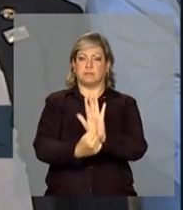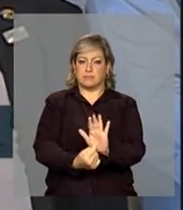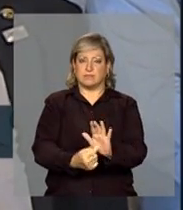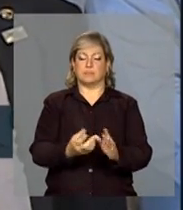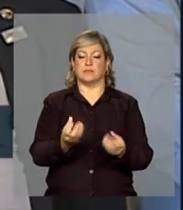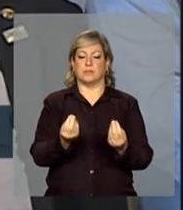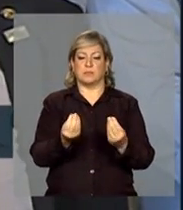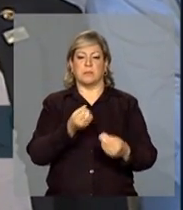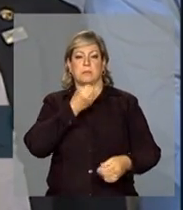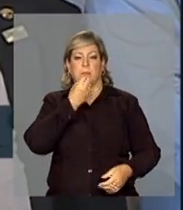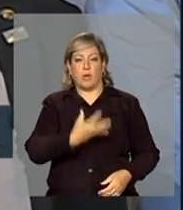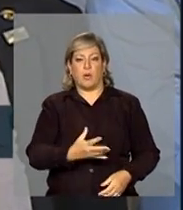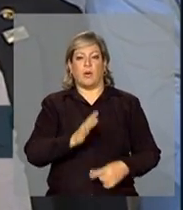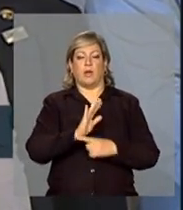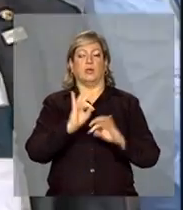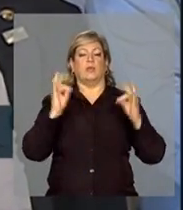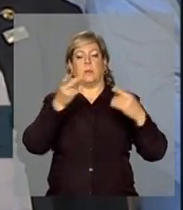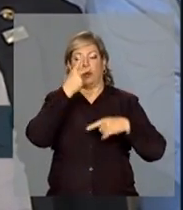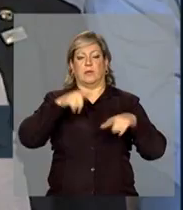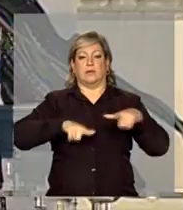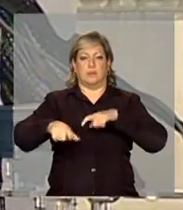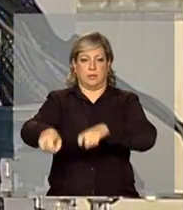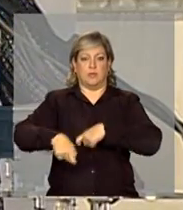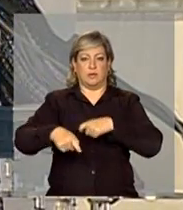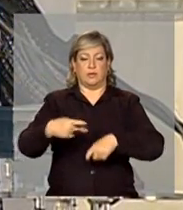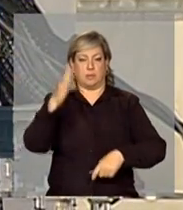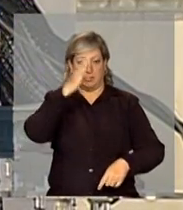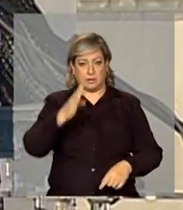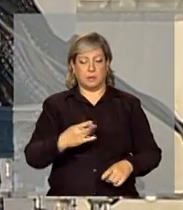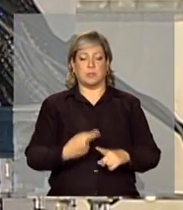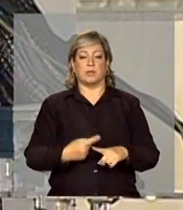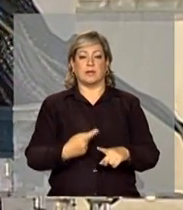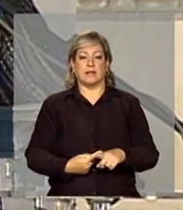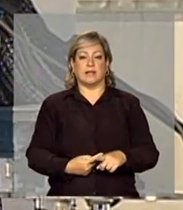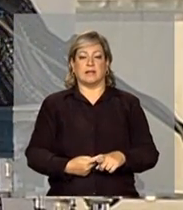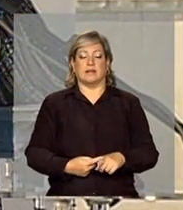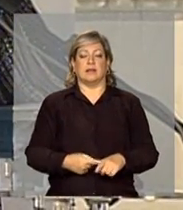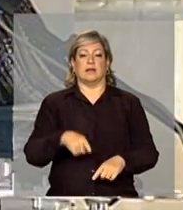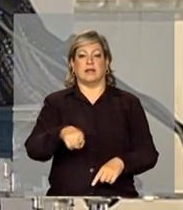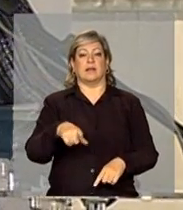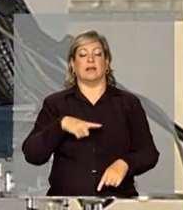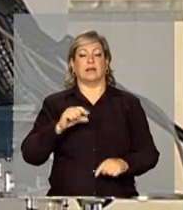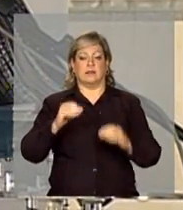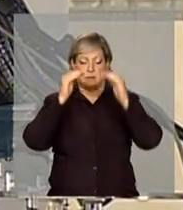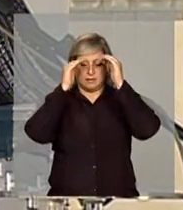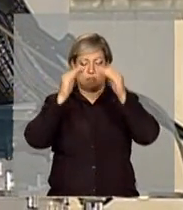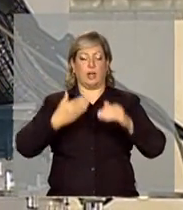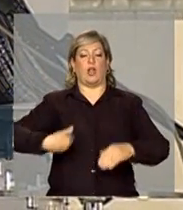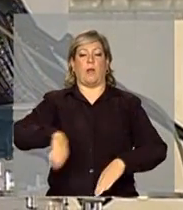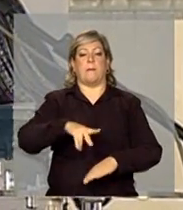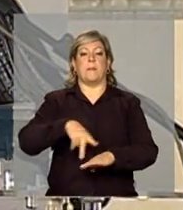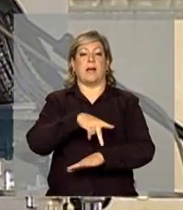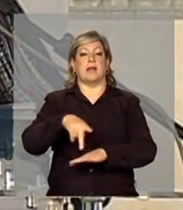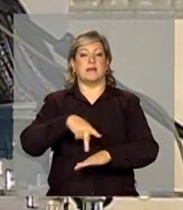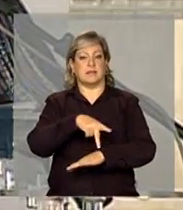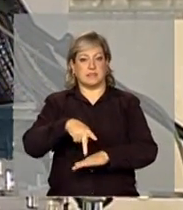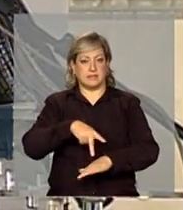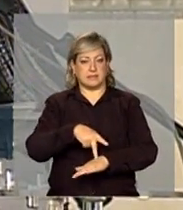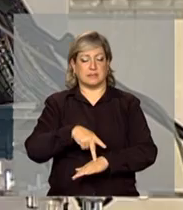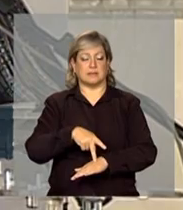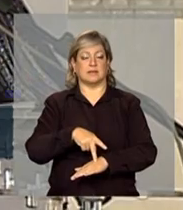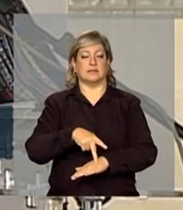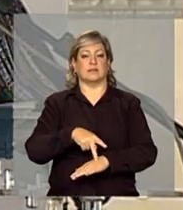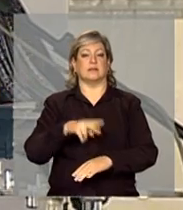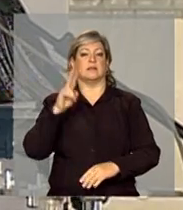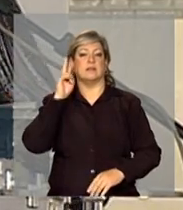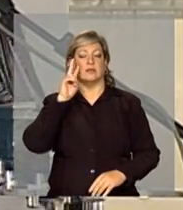os produtores do Brasil pelo fato de honrar o nosso país na medida